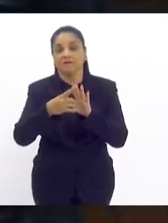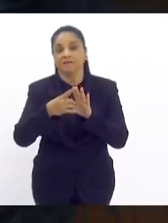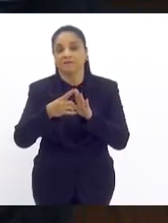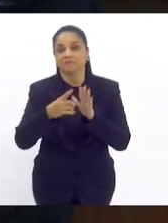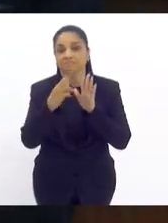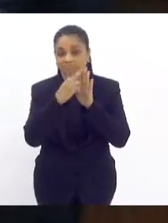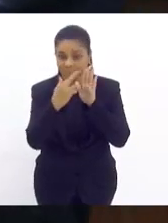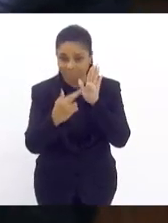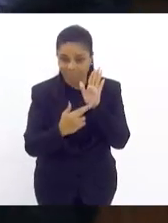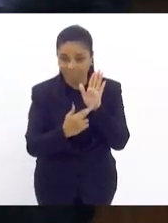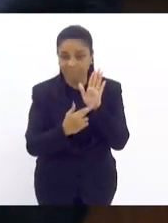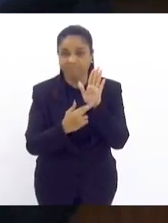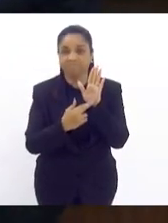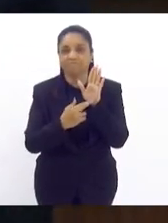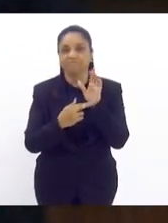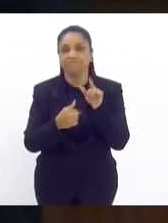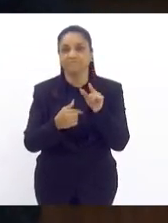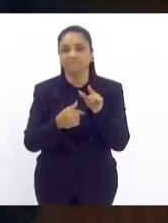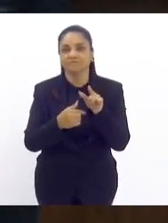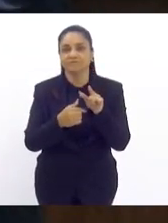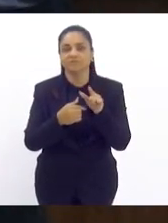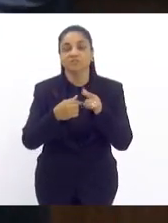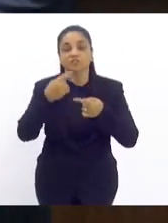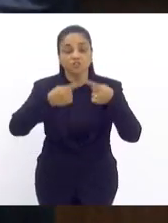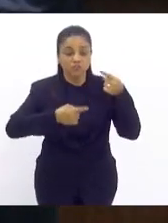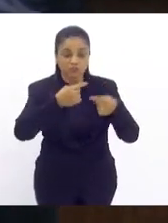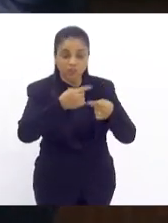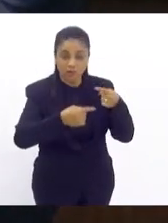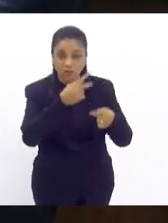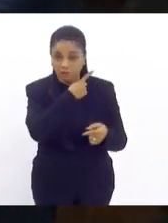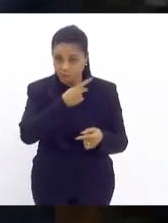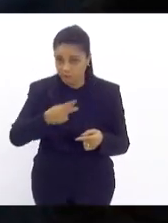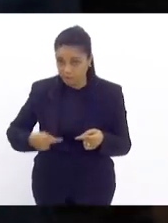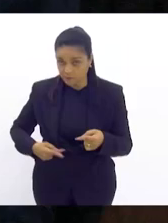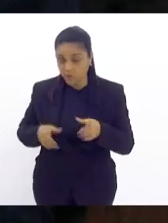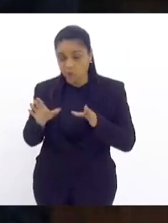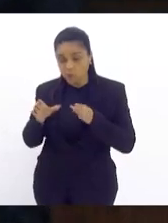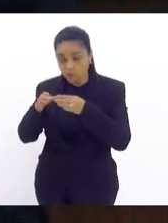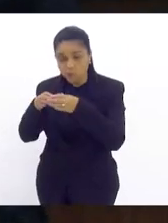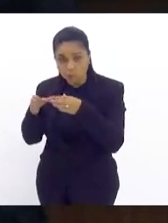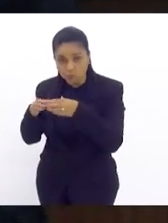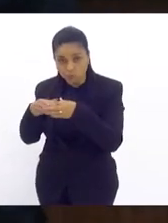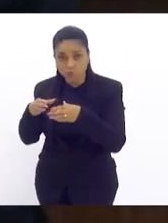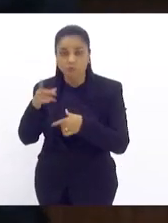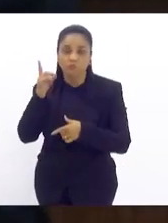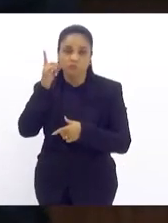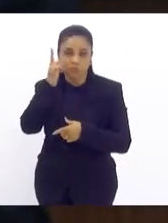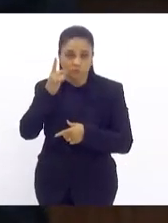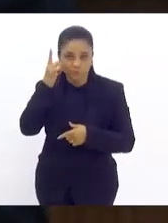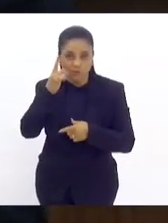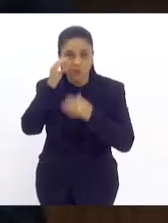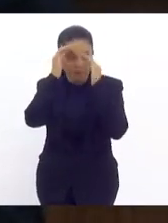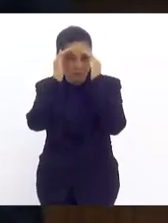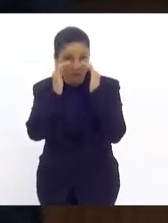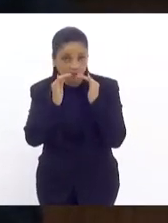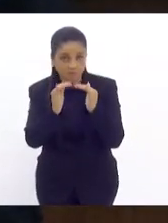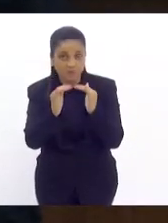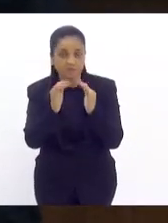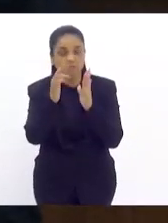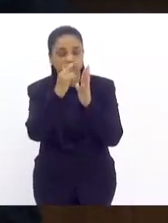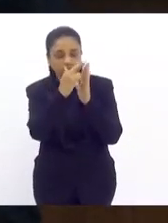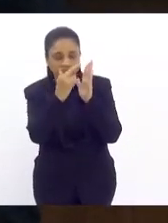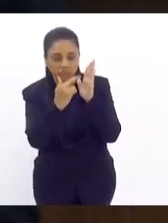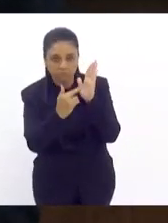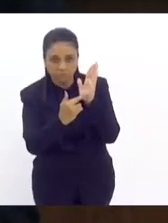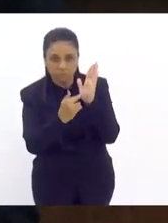deu iniciativa e tem né dialogado com vossa excelência e com o conjunto dos deputados no sentido de respeitar o que tá no Regimento